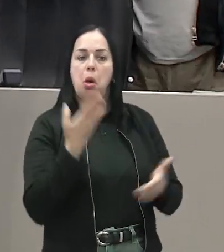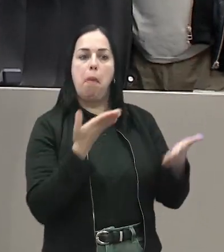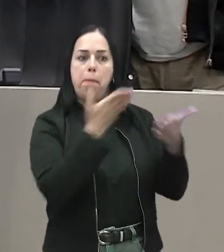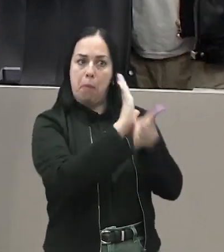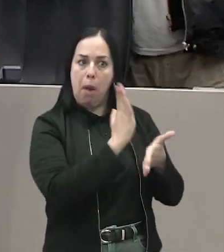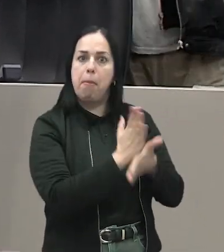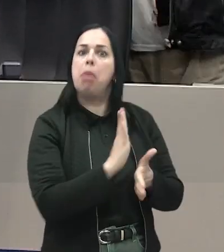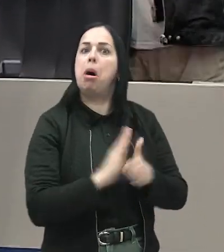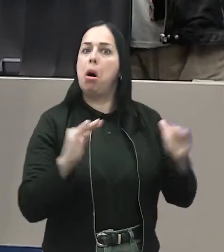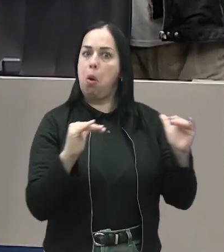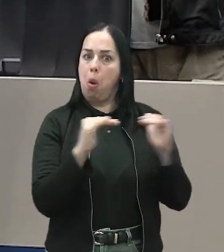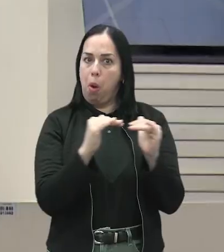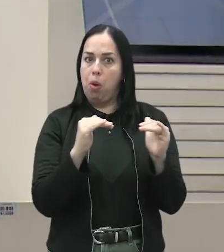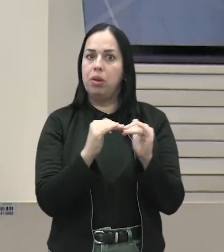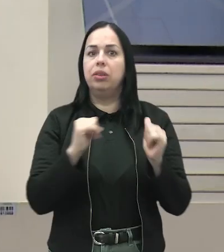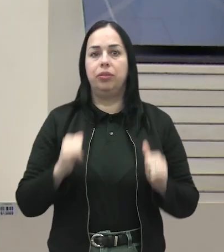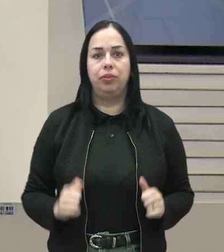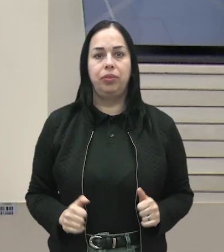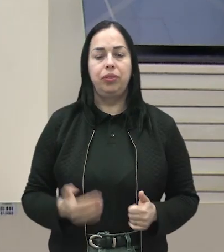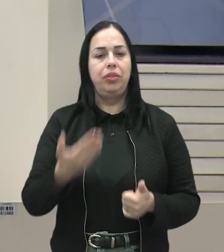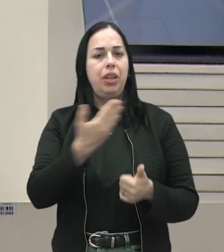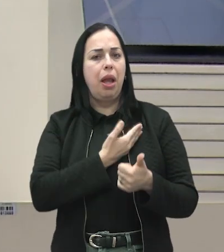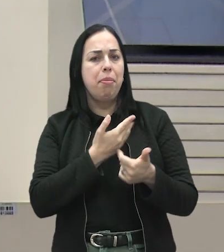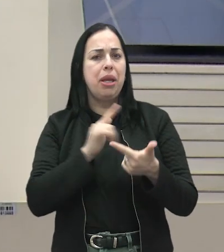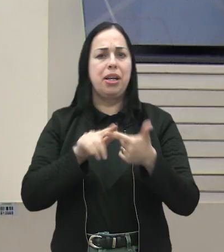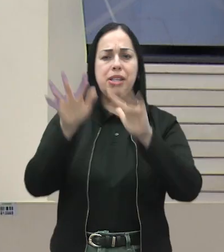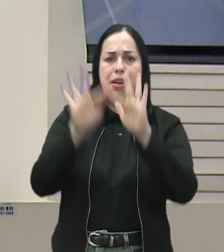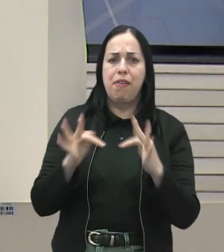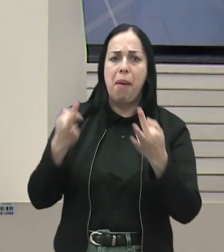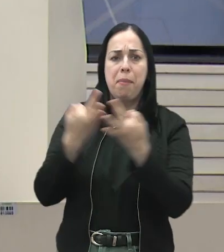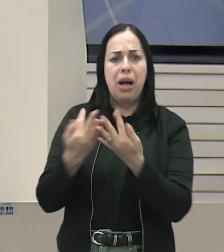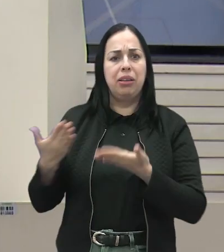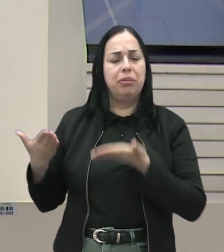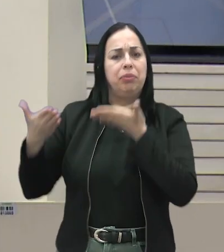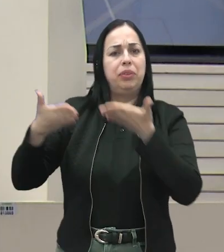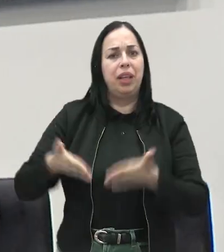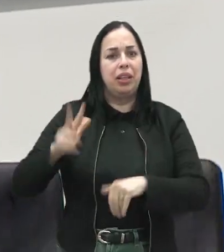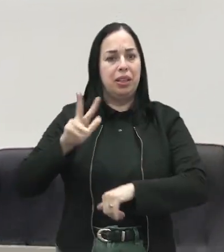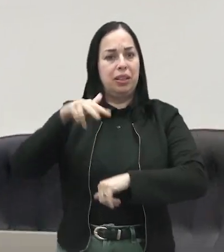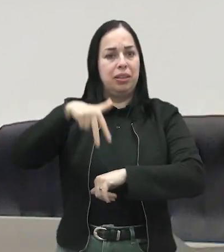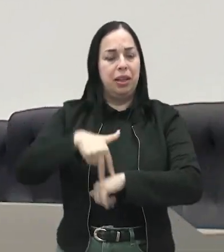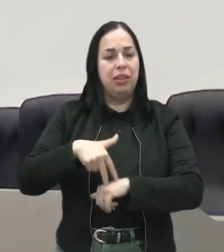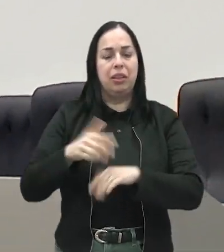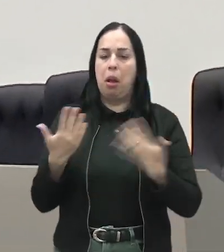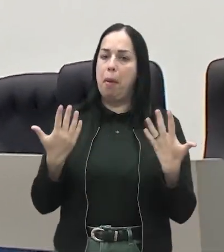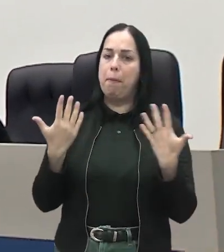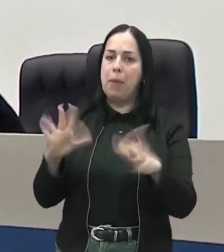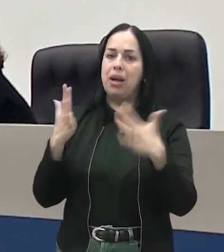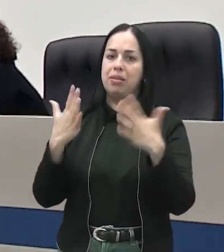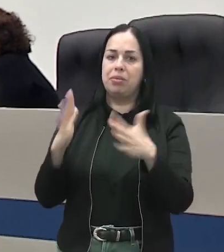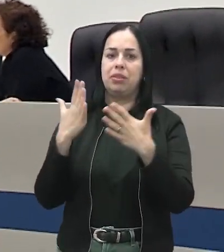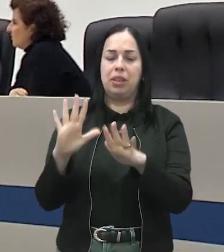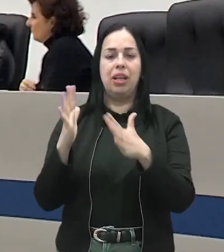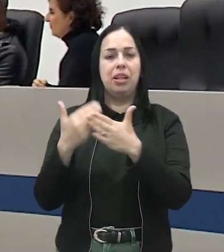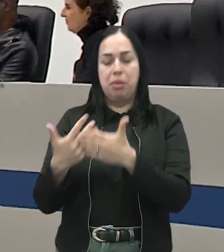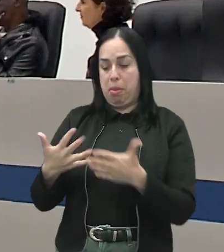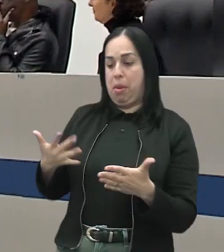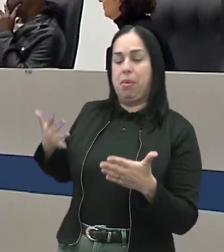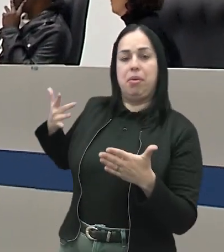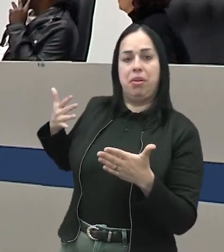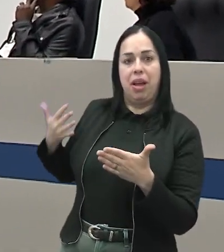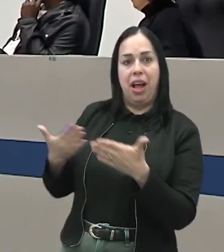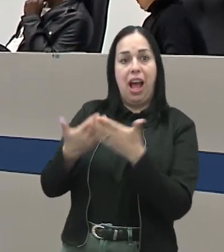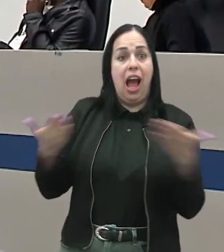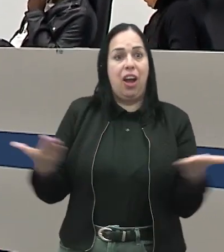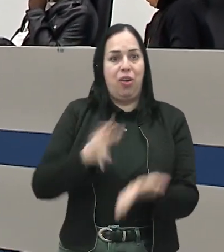os parlamentares da casa. Amigos e familiares presentes na sessão celebraram o legado do capoeirista,